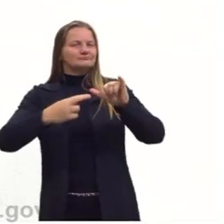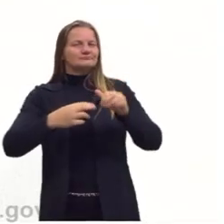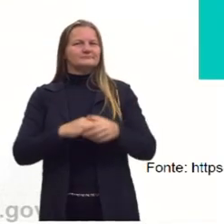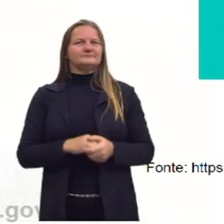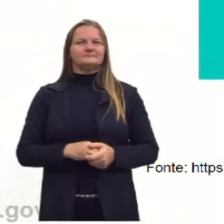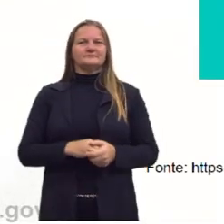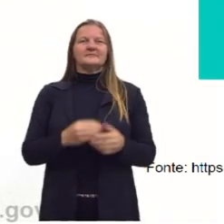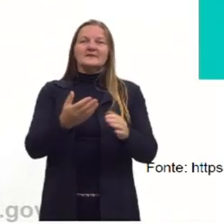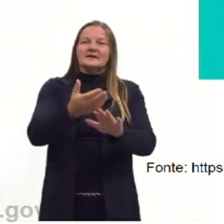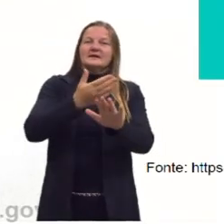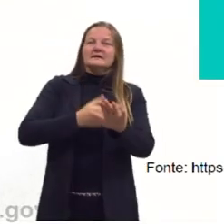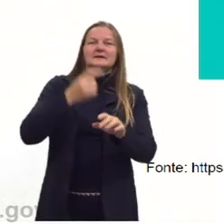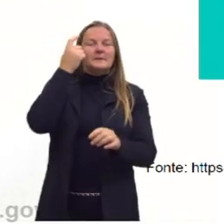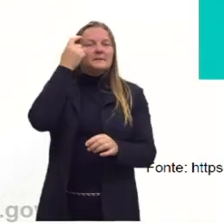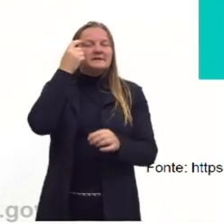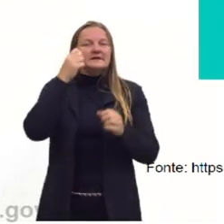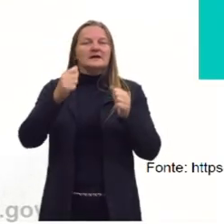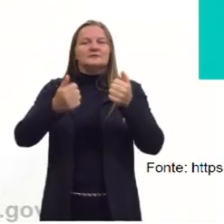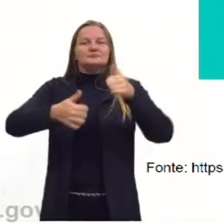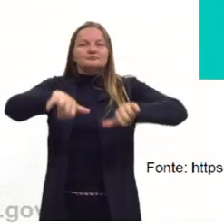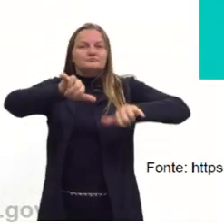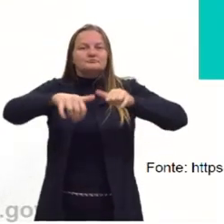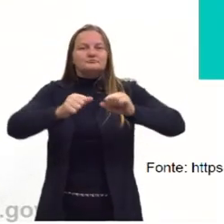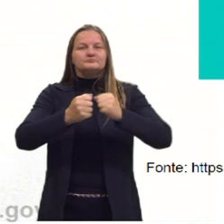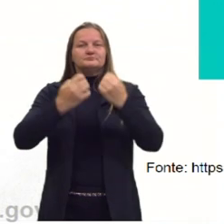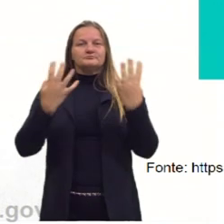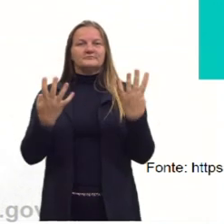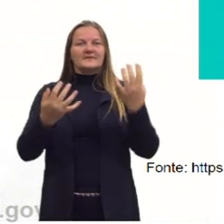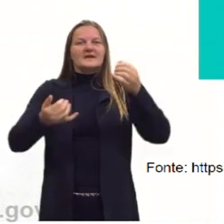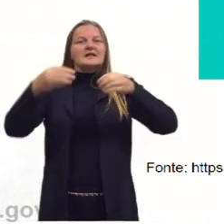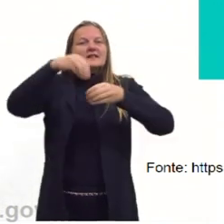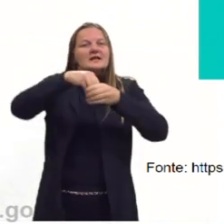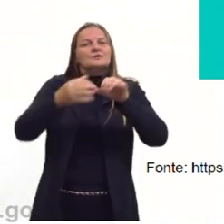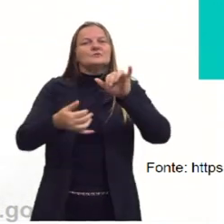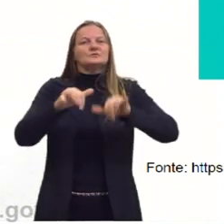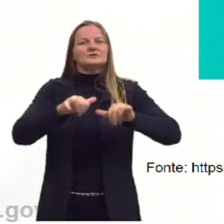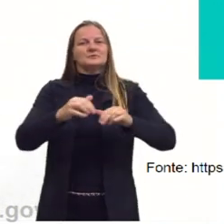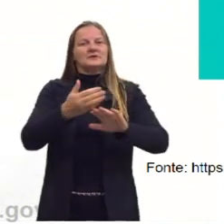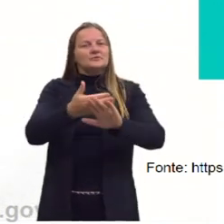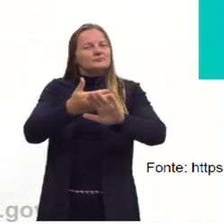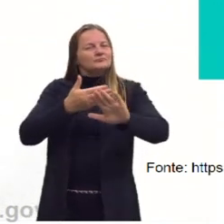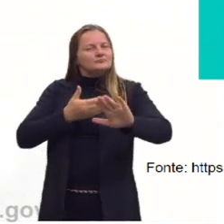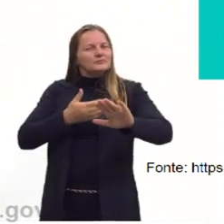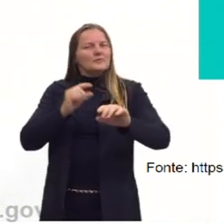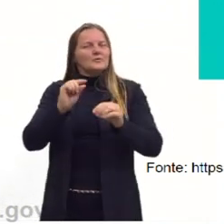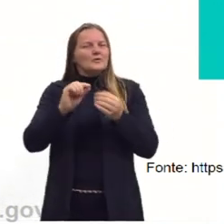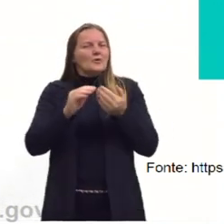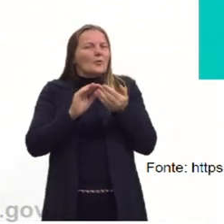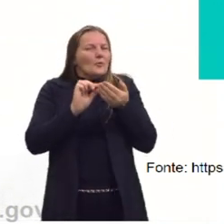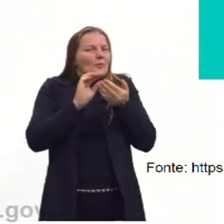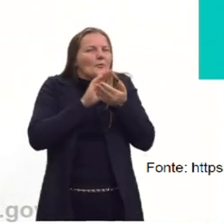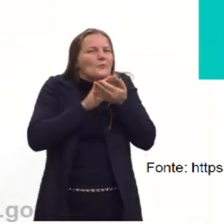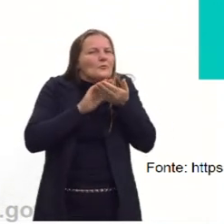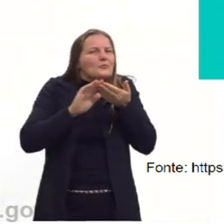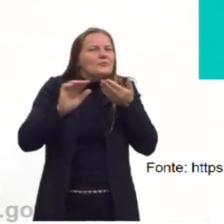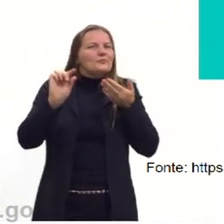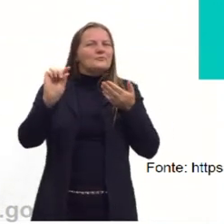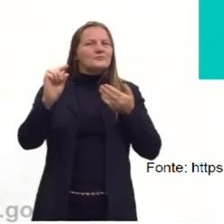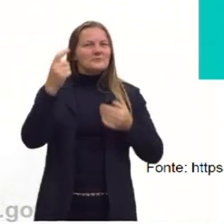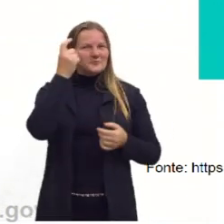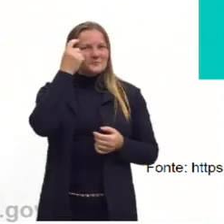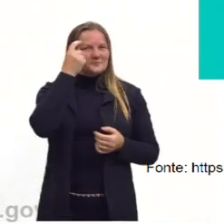e antes a gente pensar na estequiometria da química em si a gente vai fugir um pouquinho de química e vamos pensar